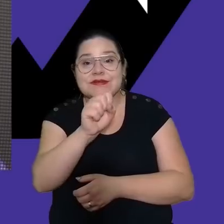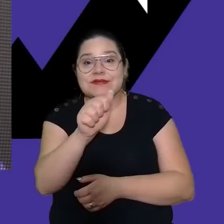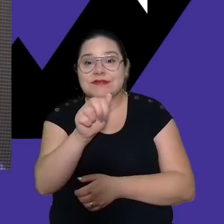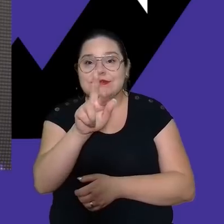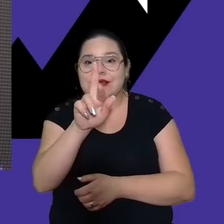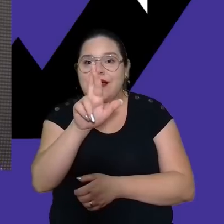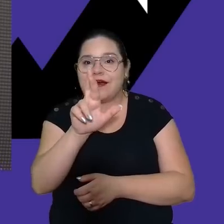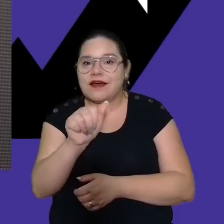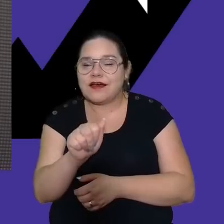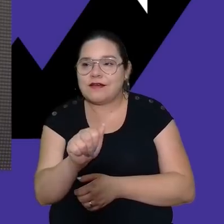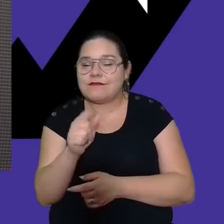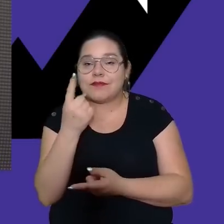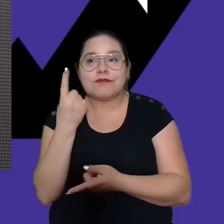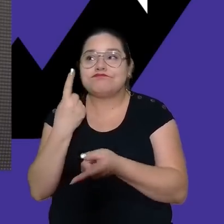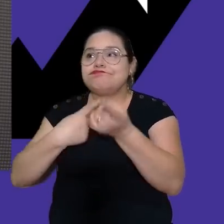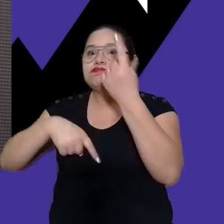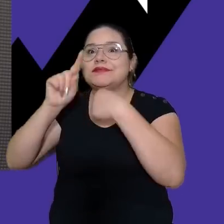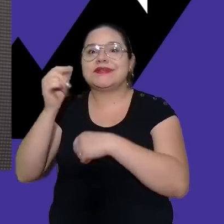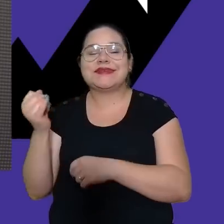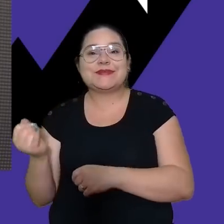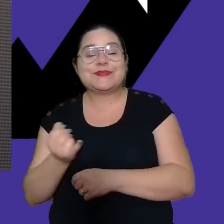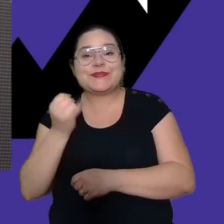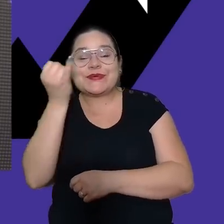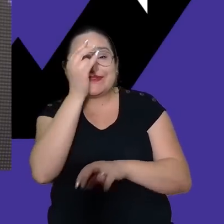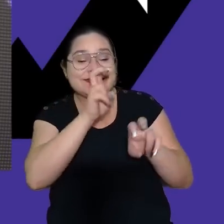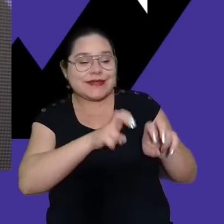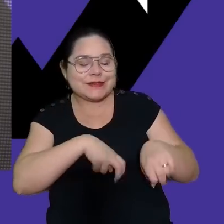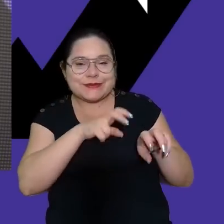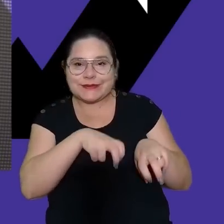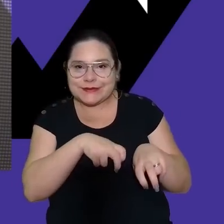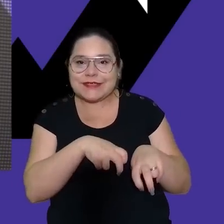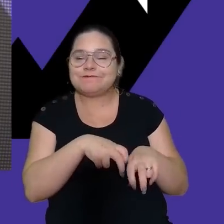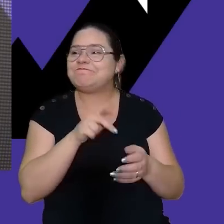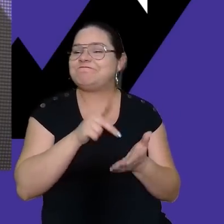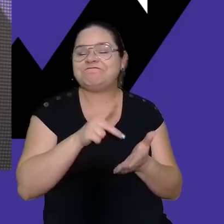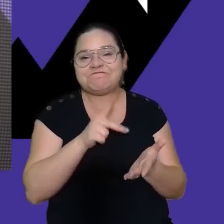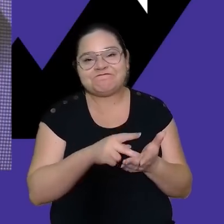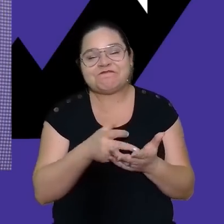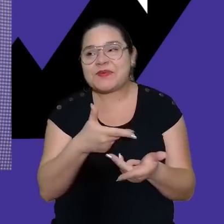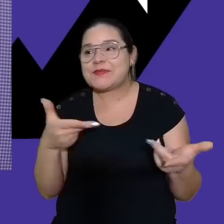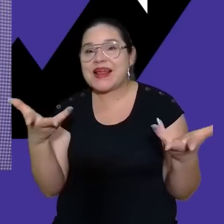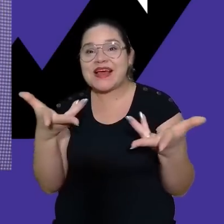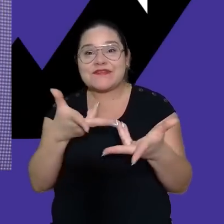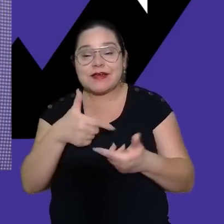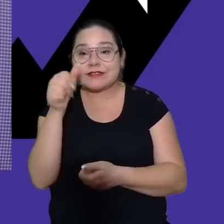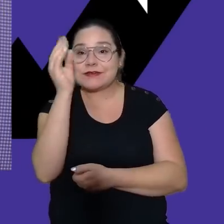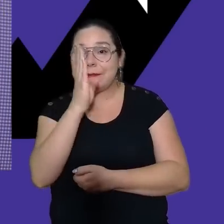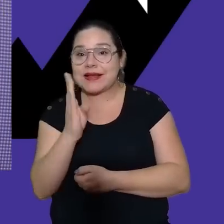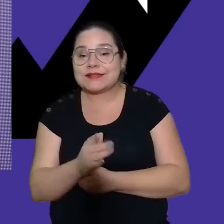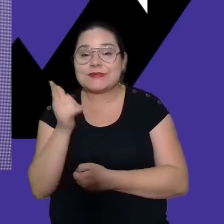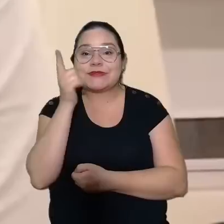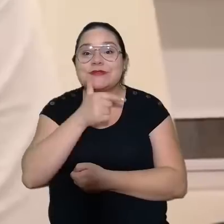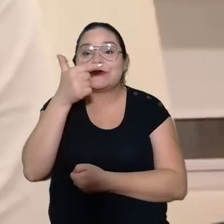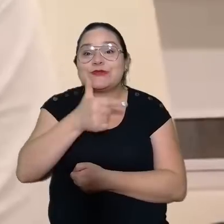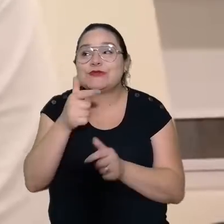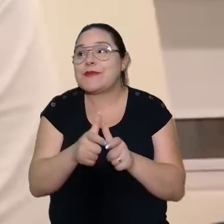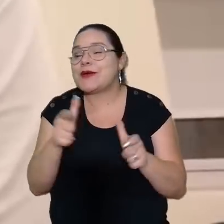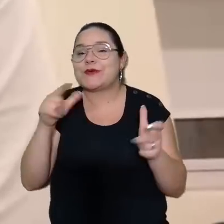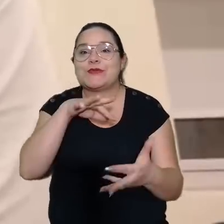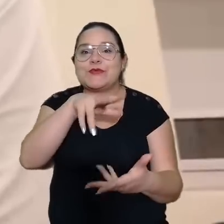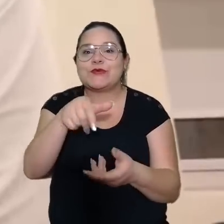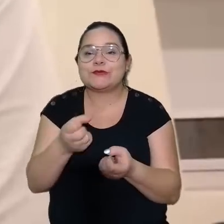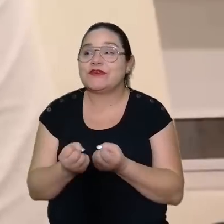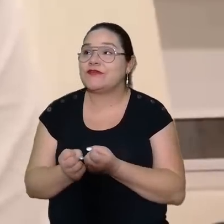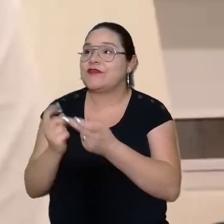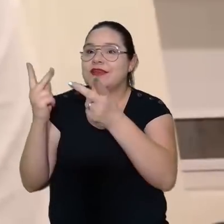super importante da agricultura, né? Fantástica realmente, que permitiu que o Brasil se tornasse o segundo maior do mundo em exportação de algodão